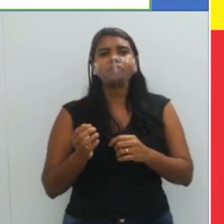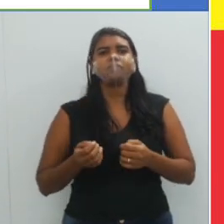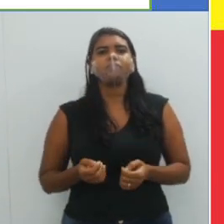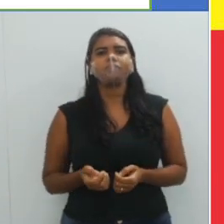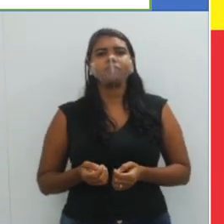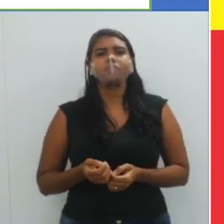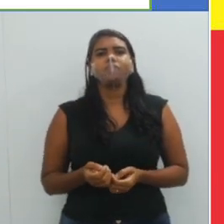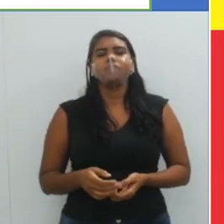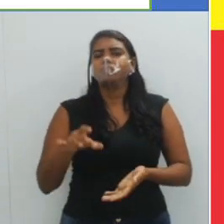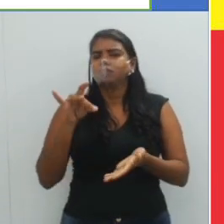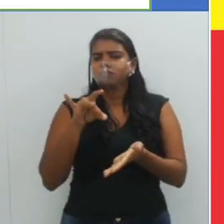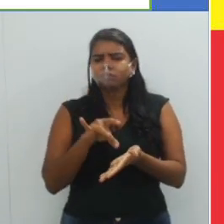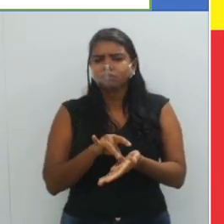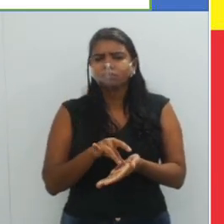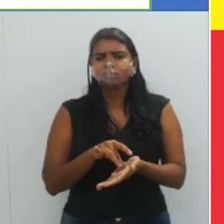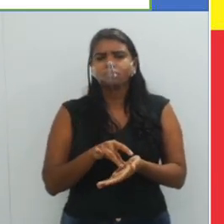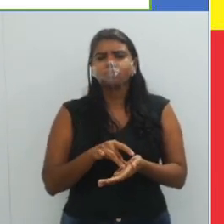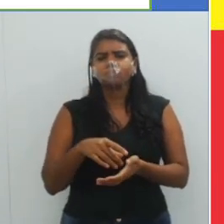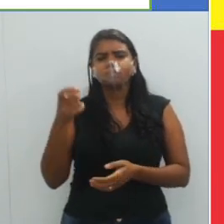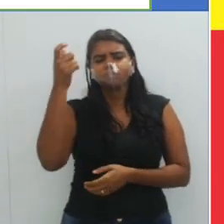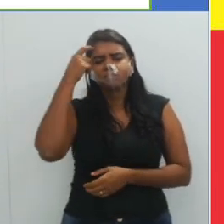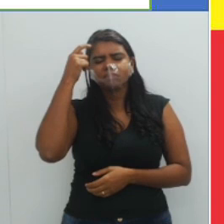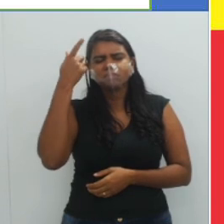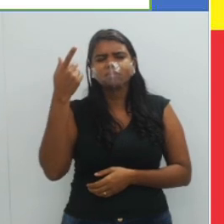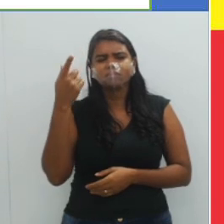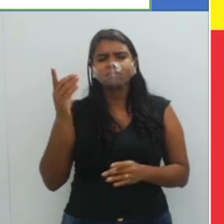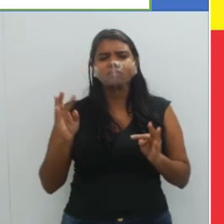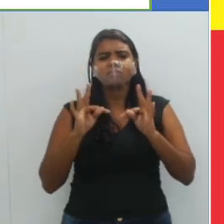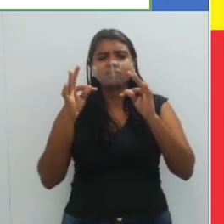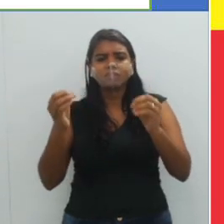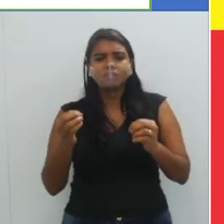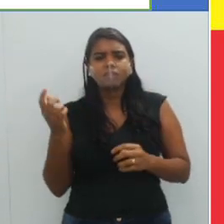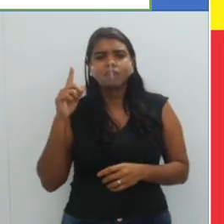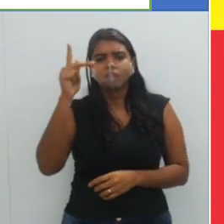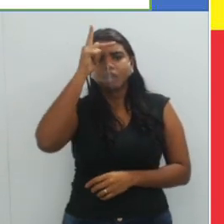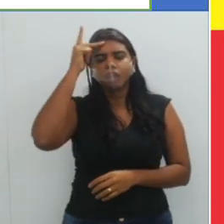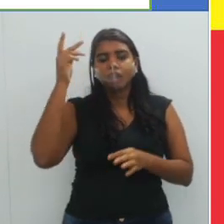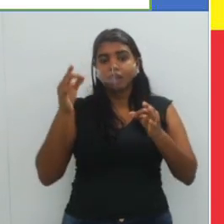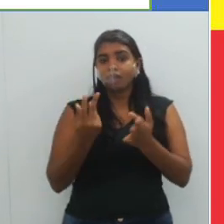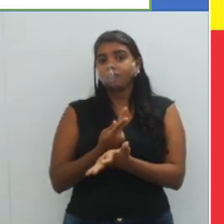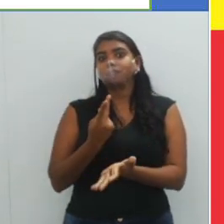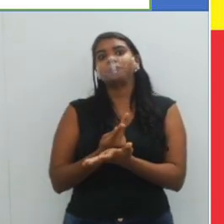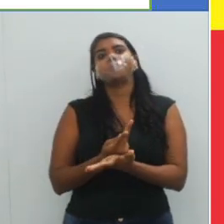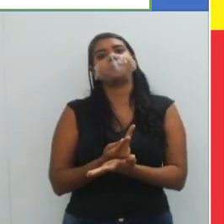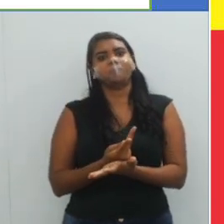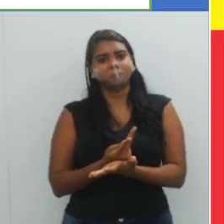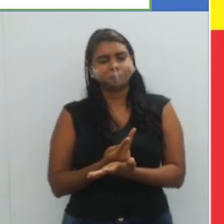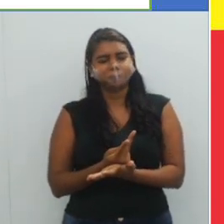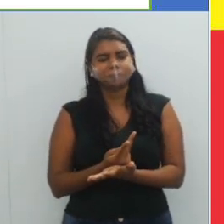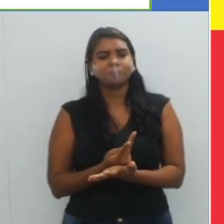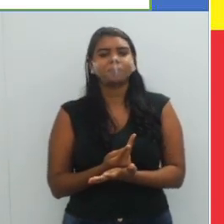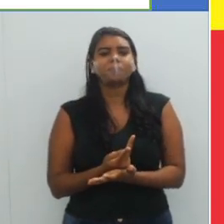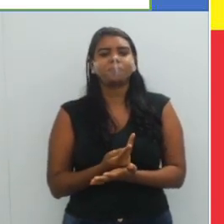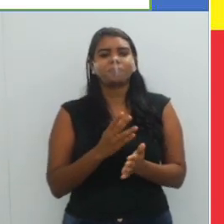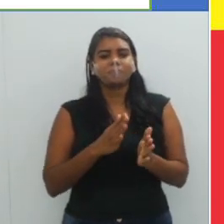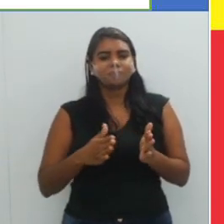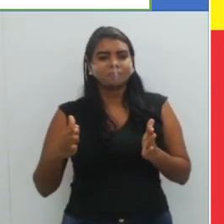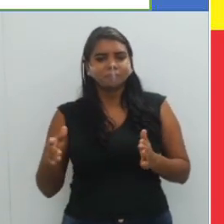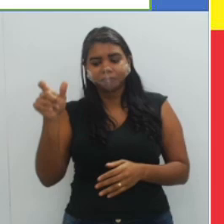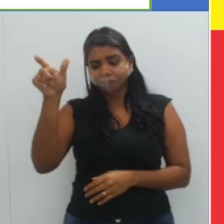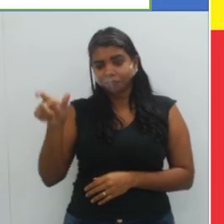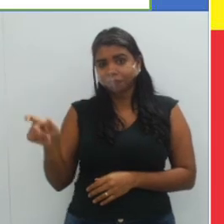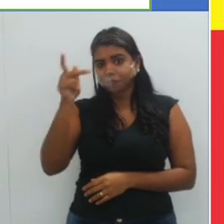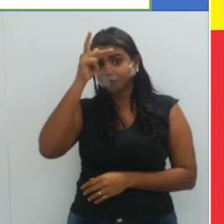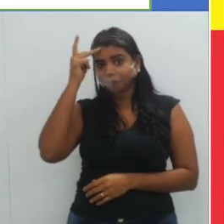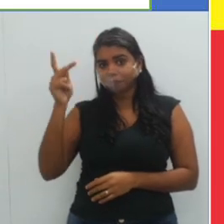os conceitos, juízos e pensamentos que são considerados certos ou errados por determinada